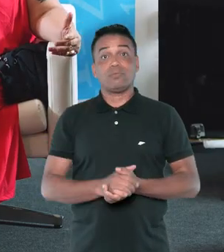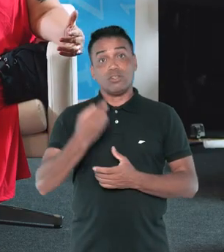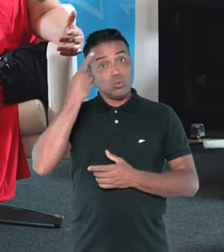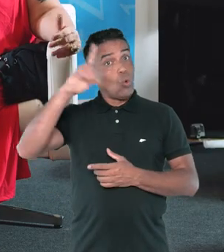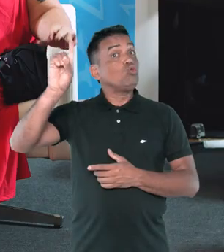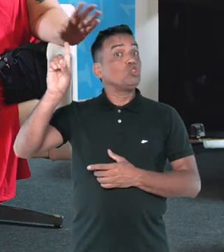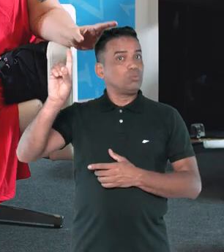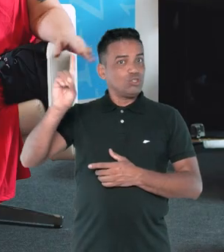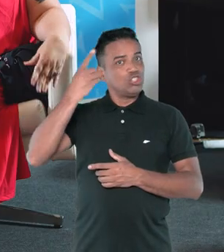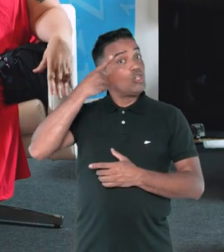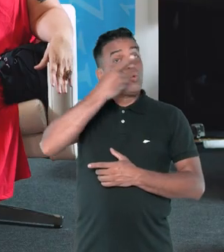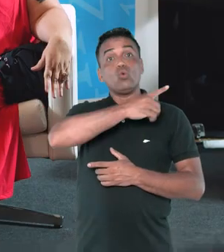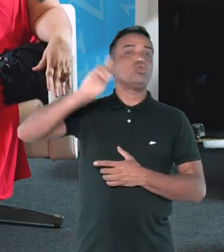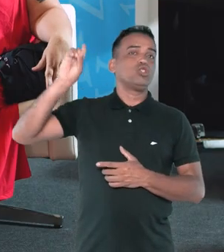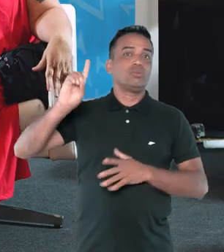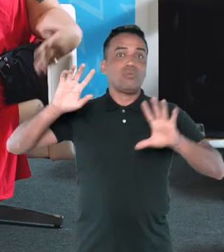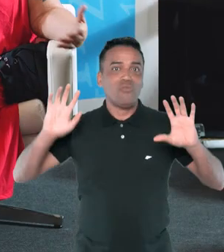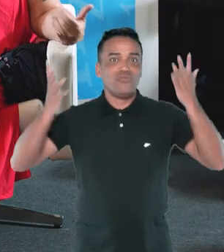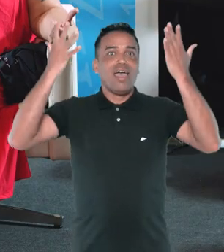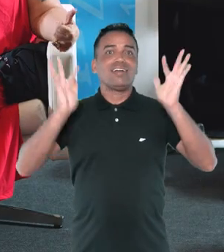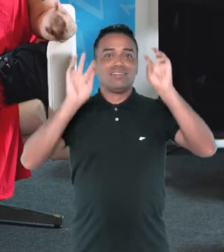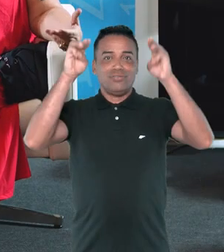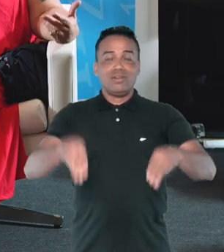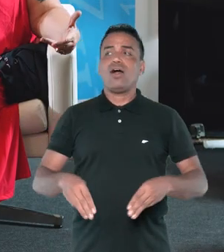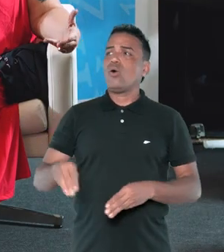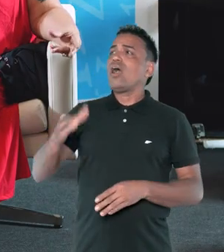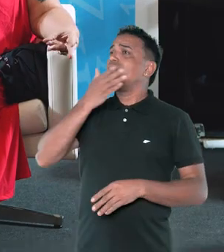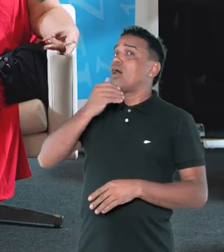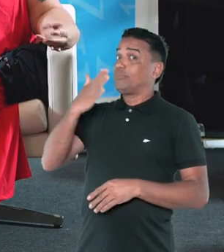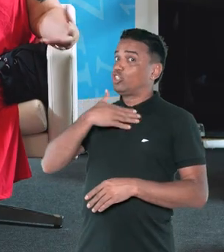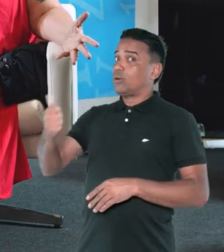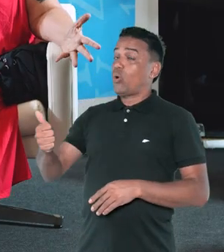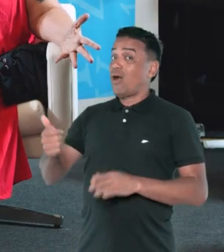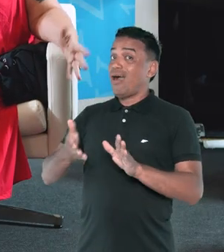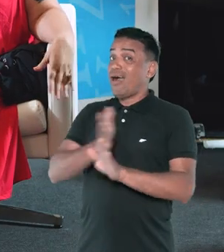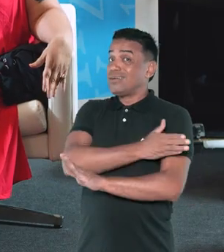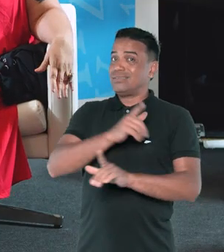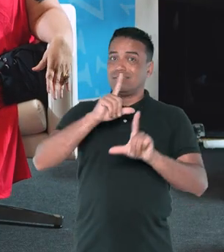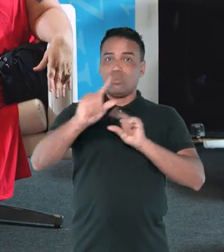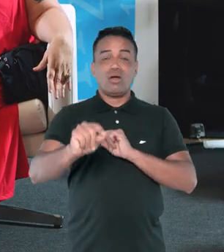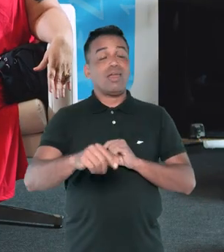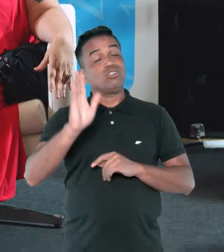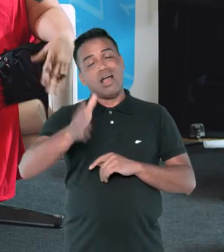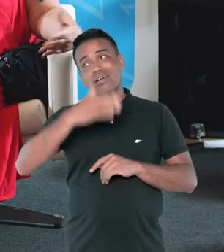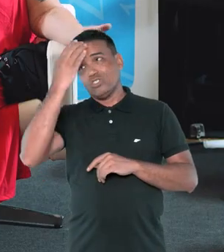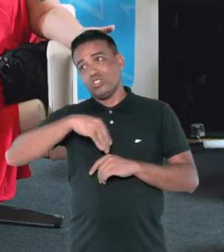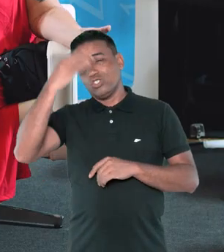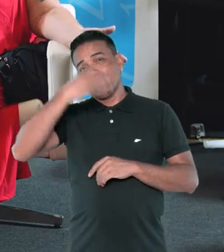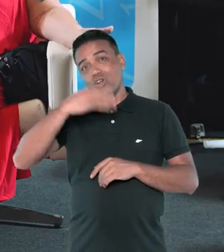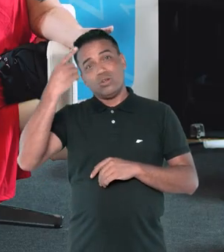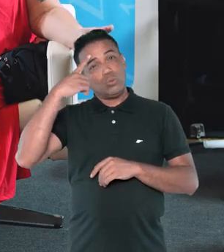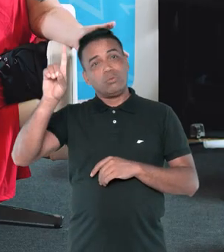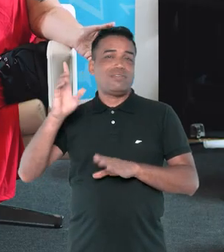dia teve uma festa de encerramento, e aí ele me chamou num canto antes de ir embora, e eu já estava, nessa hora, eu estava chorando demais, porque eu sabia que era a